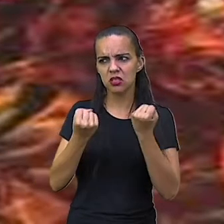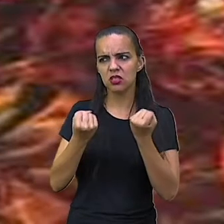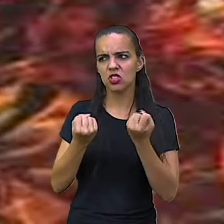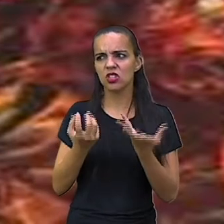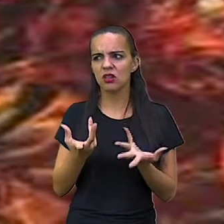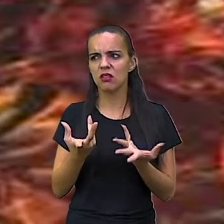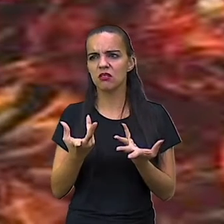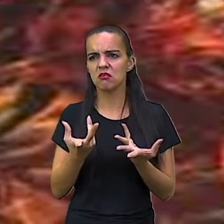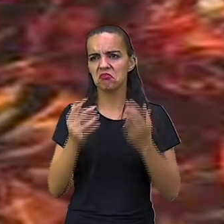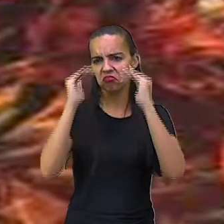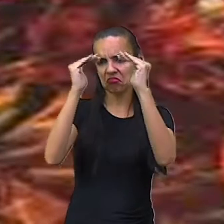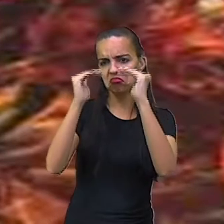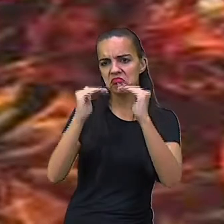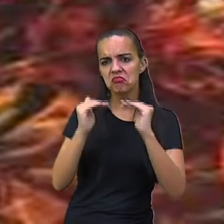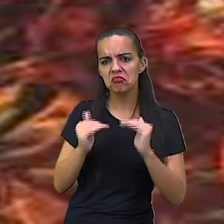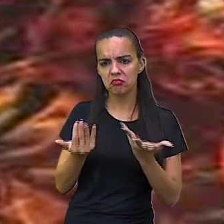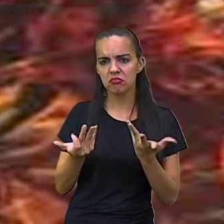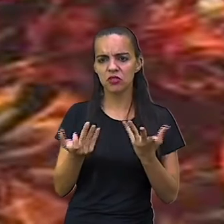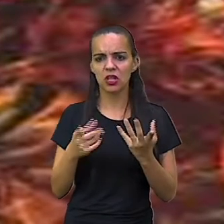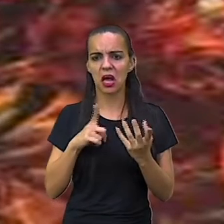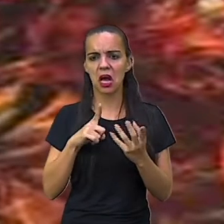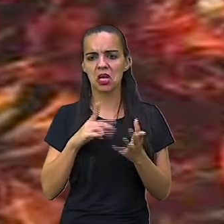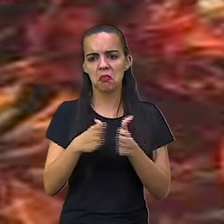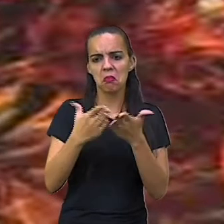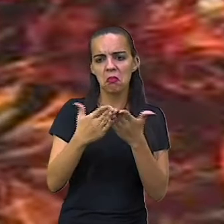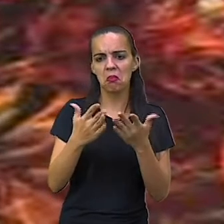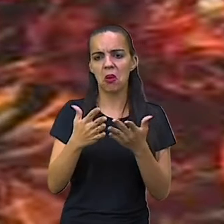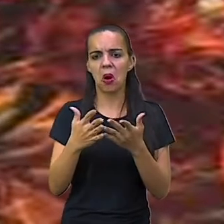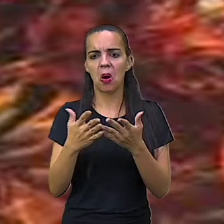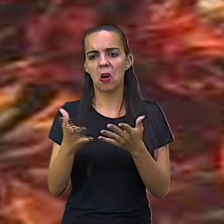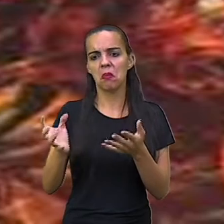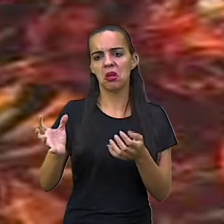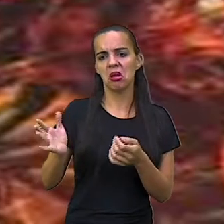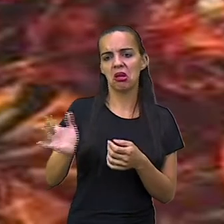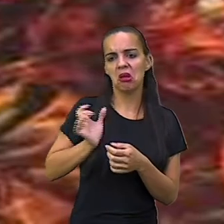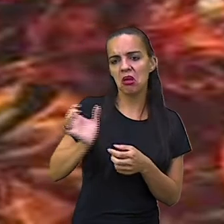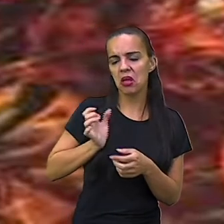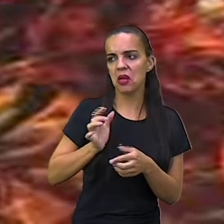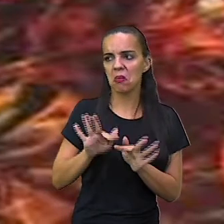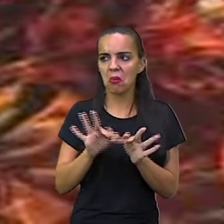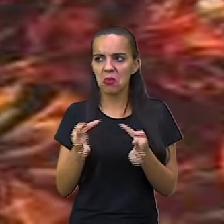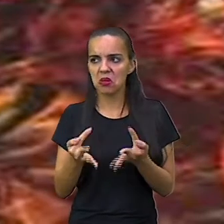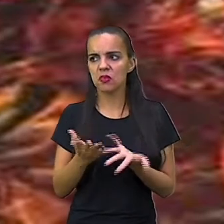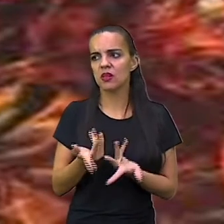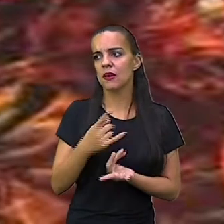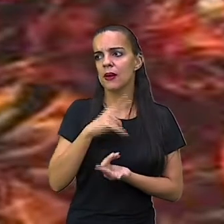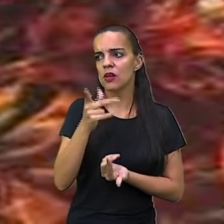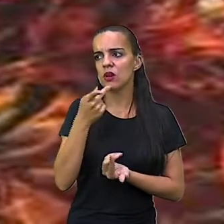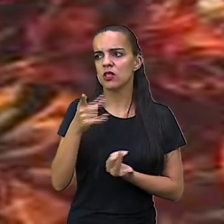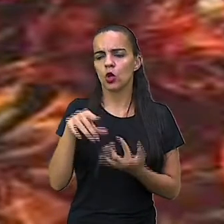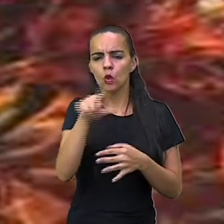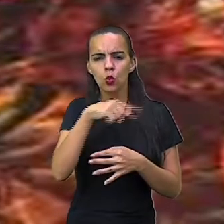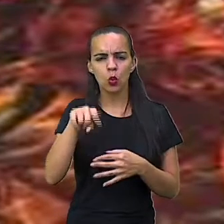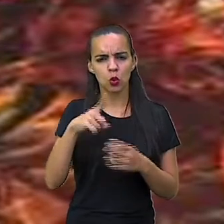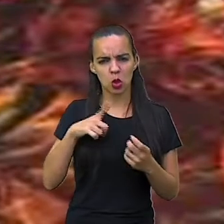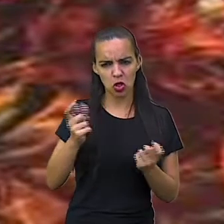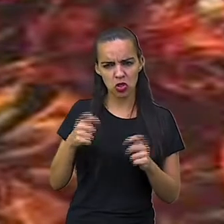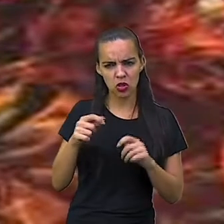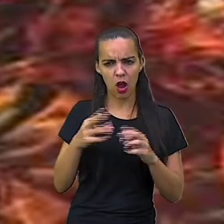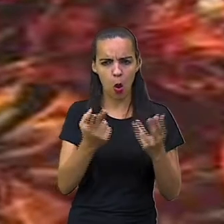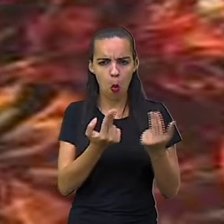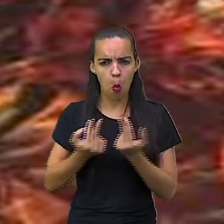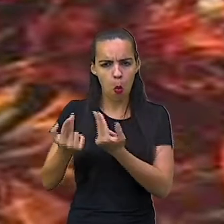de classe? Todos são iguais? Todos têm as mesmas condições? E